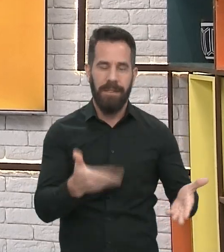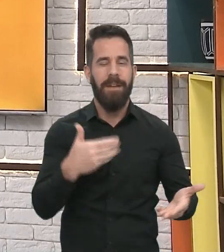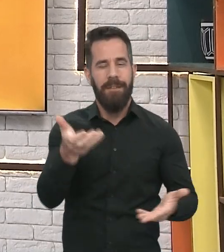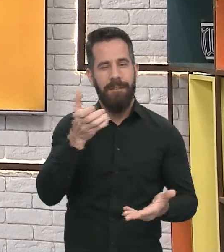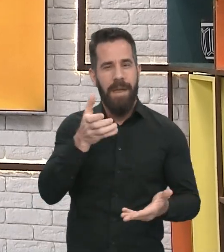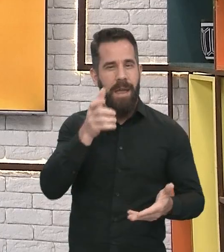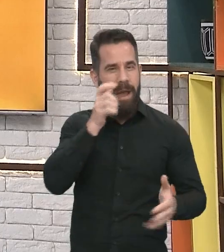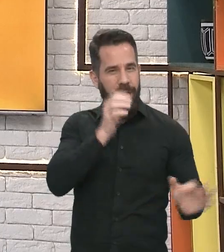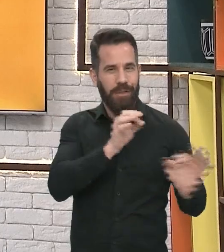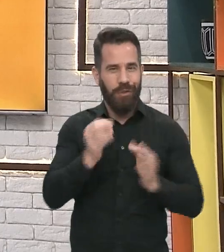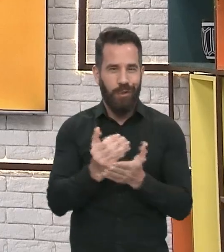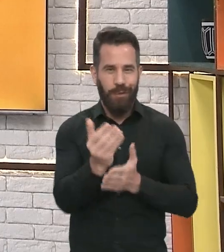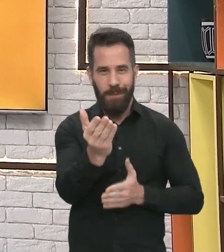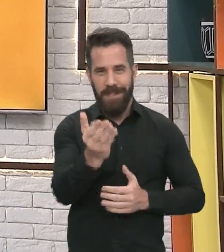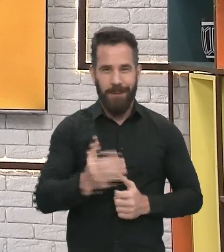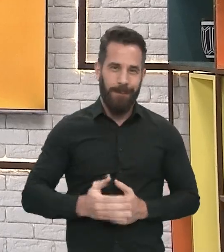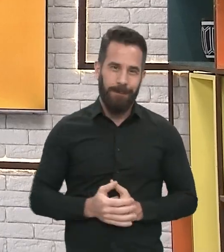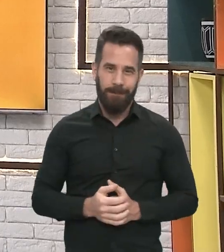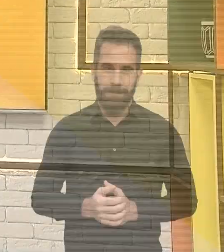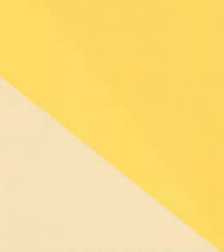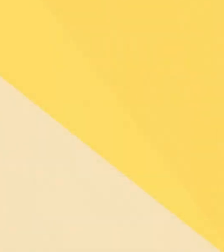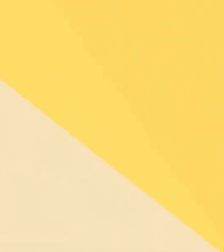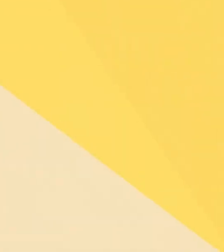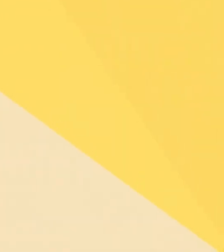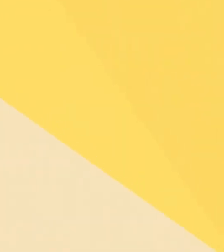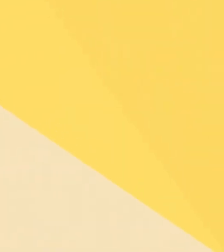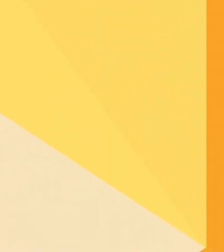UFG já está no ar.